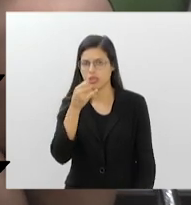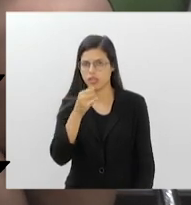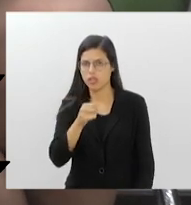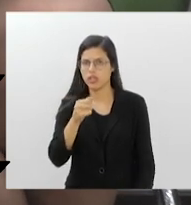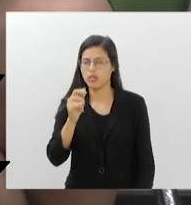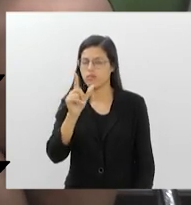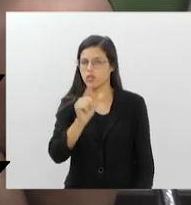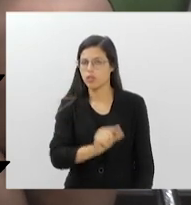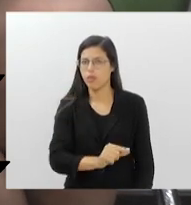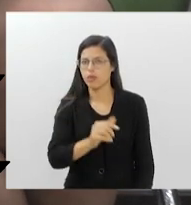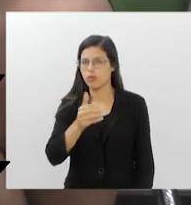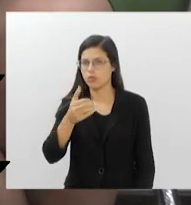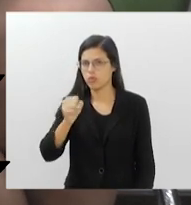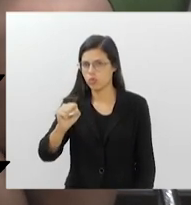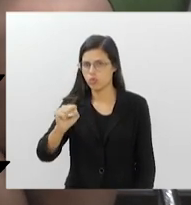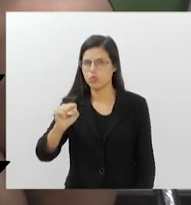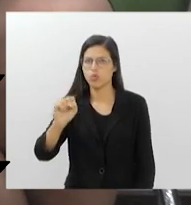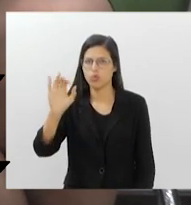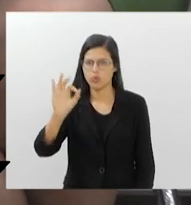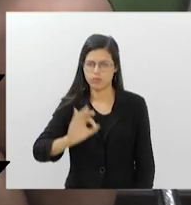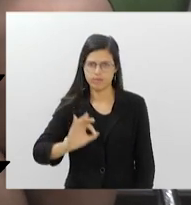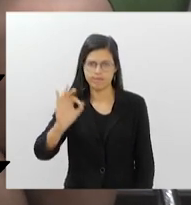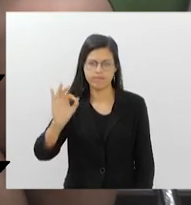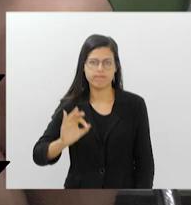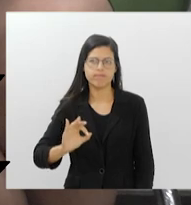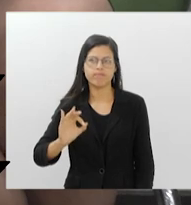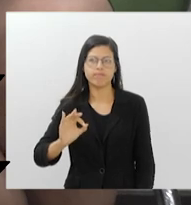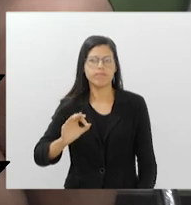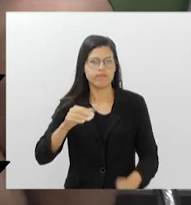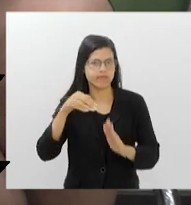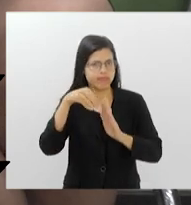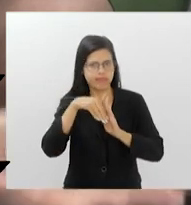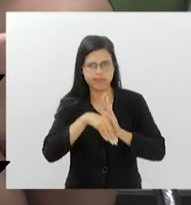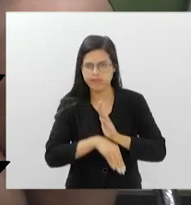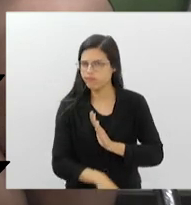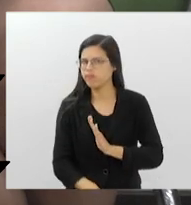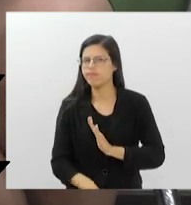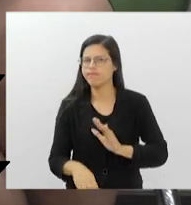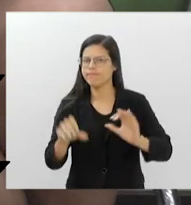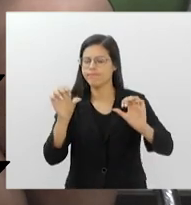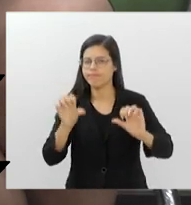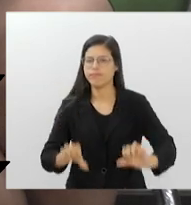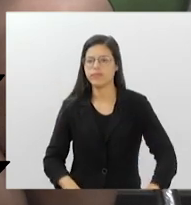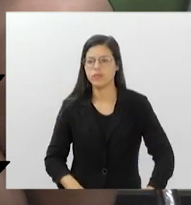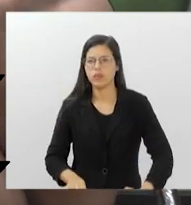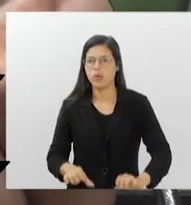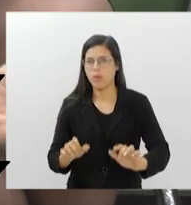percentuais que nos levou para fundo do poço Então foi uma medida